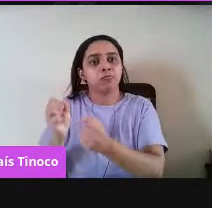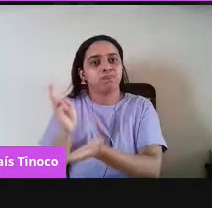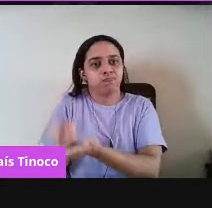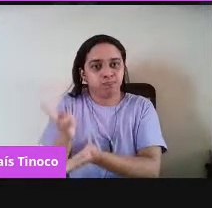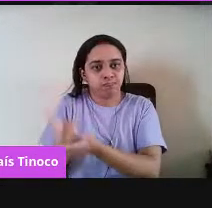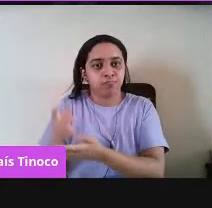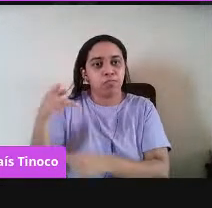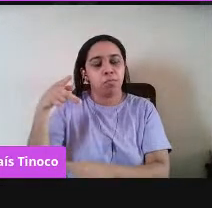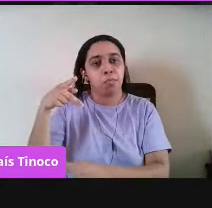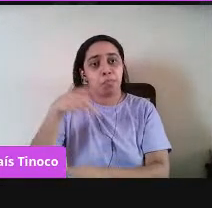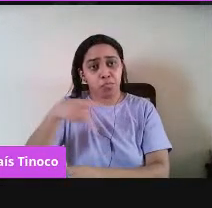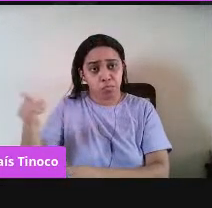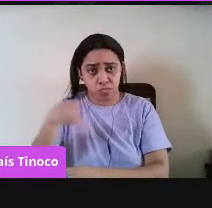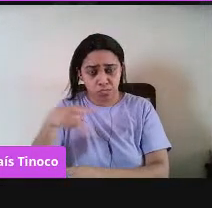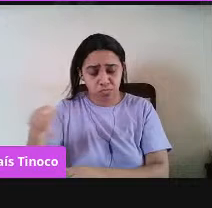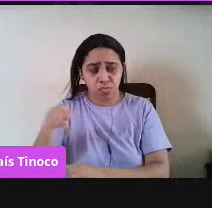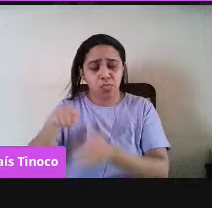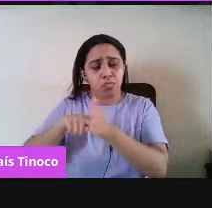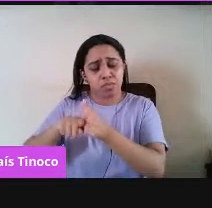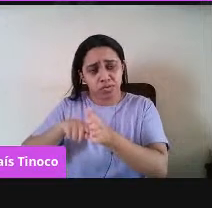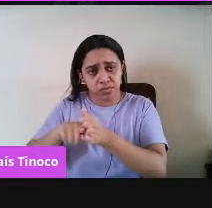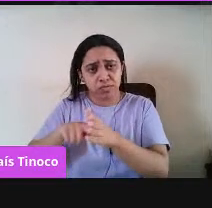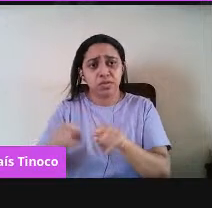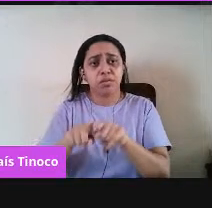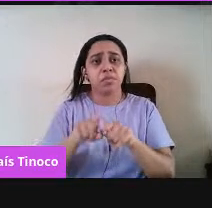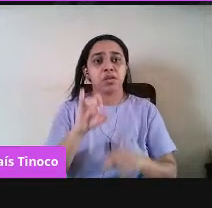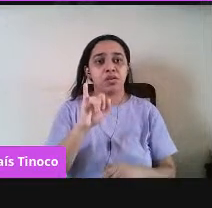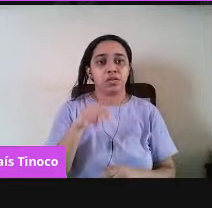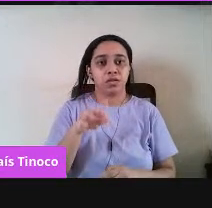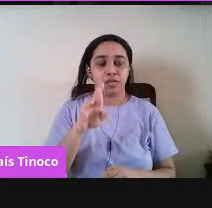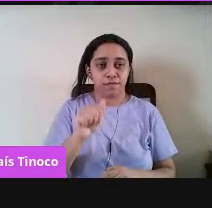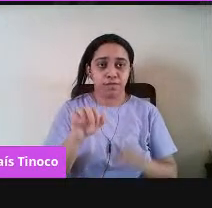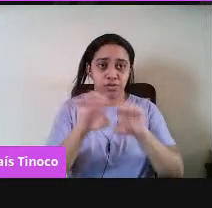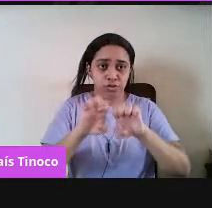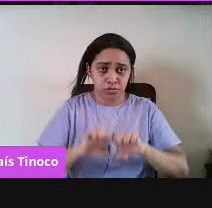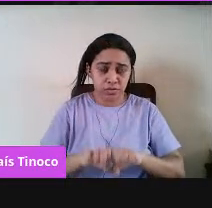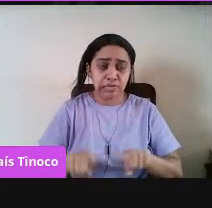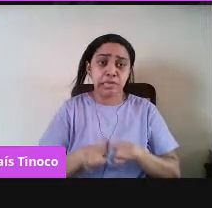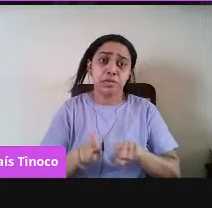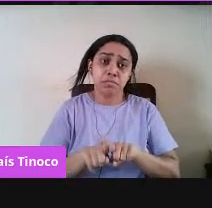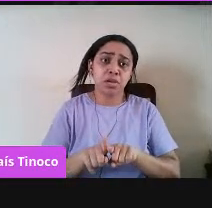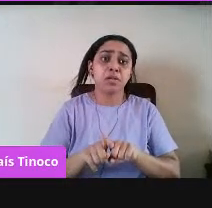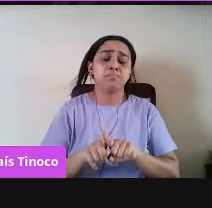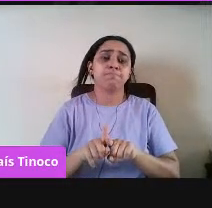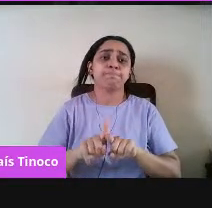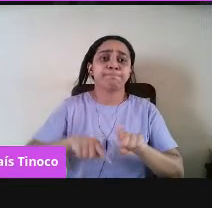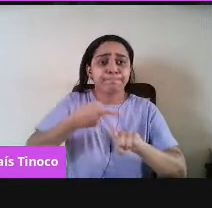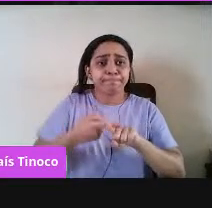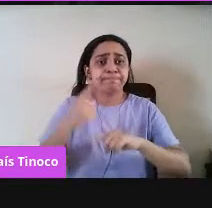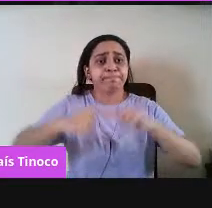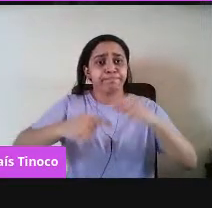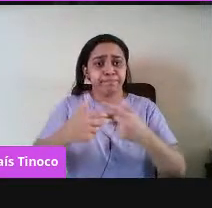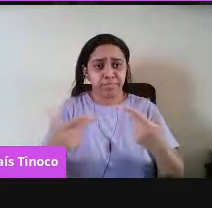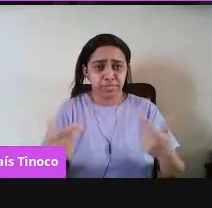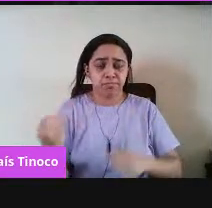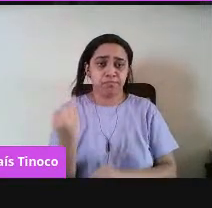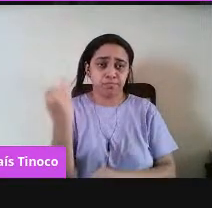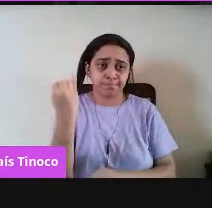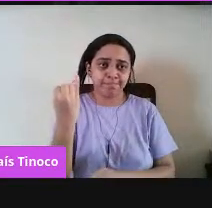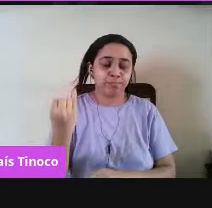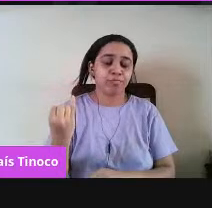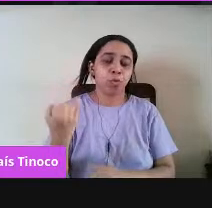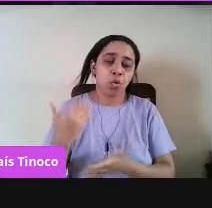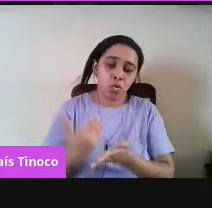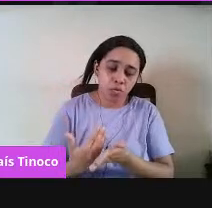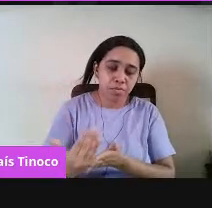docente pesquisador e na infraestrutura e insumos necessários à pesquisa sejam percebidos como